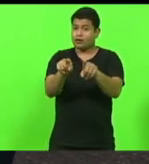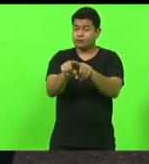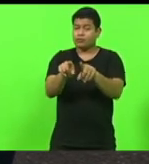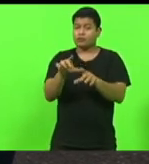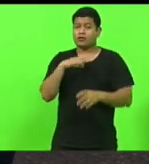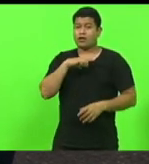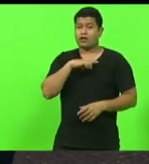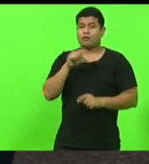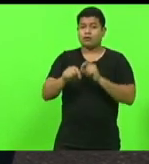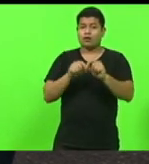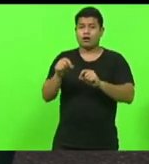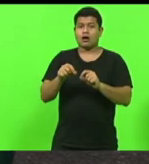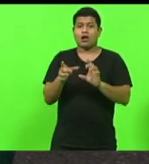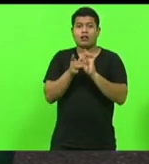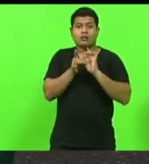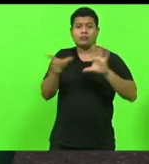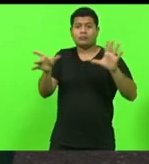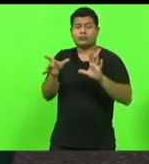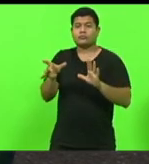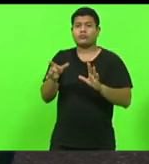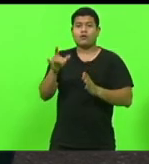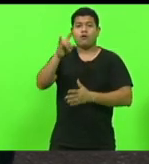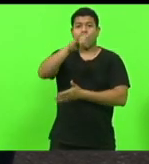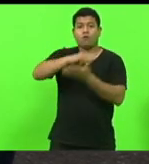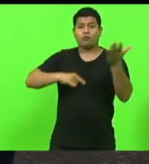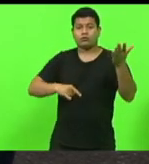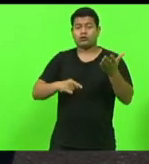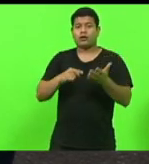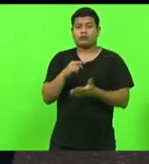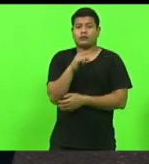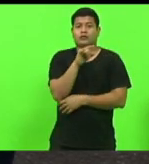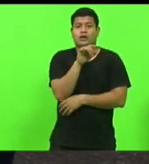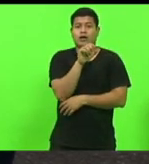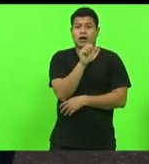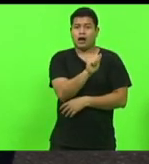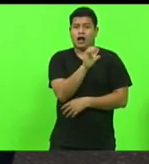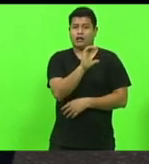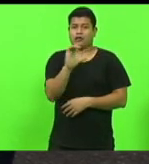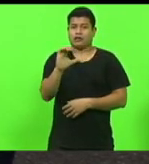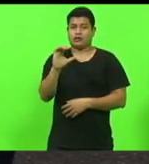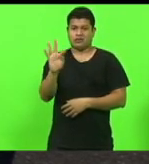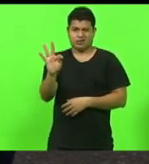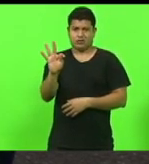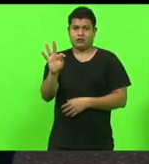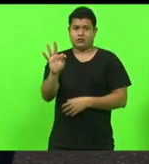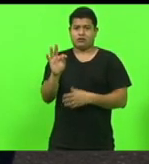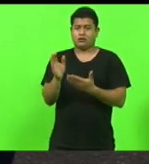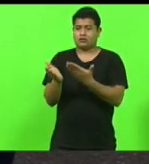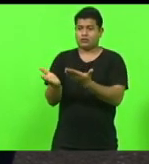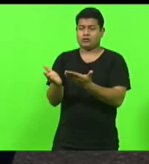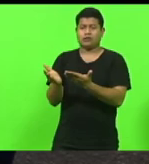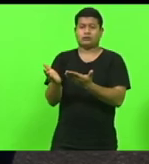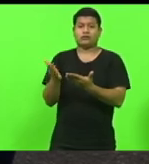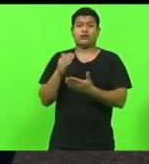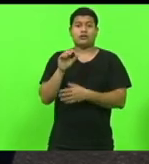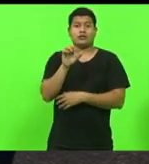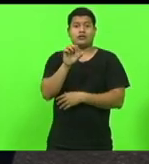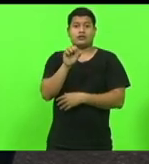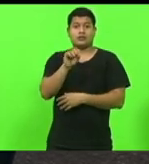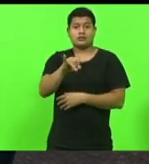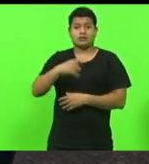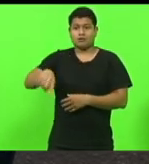contratos de agentes prisionais temporários, caso a gente não aprove no dia de hoje aqui,